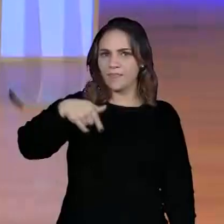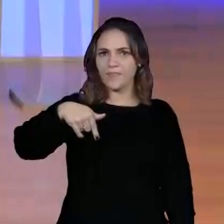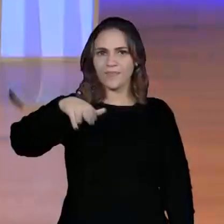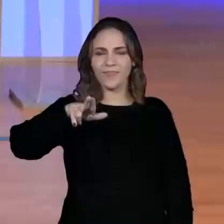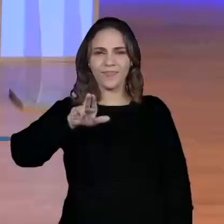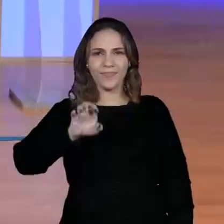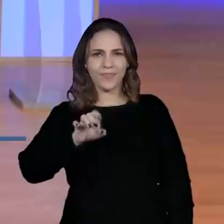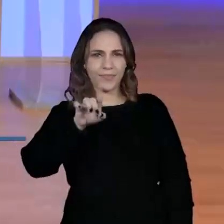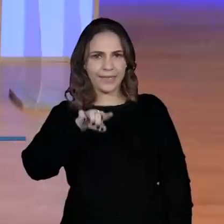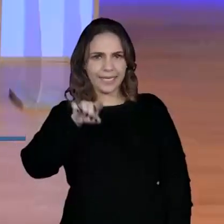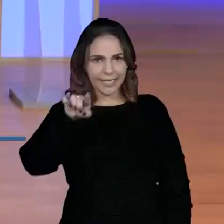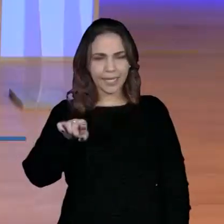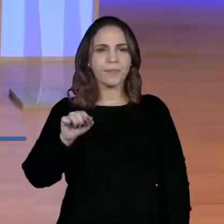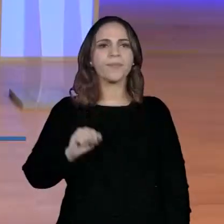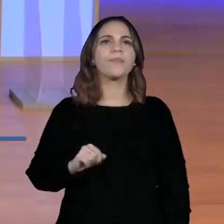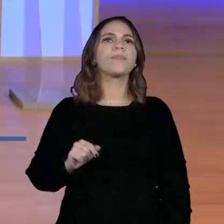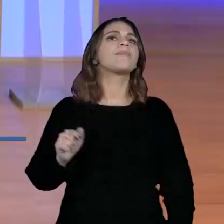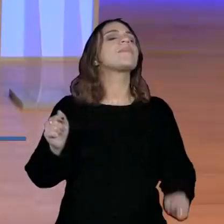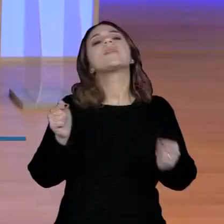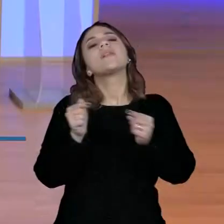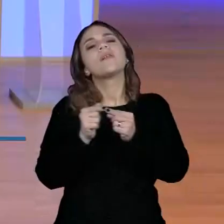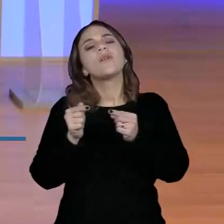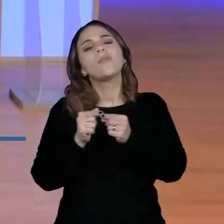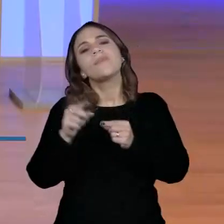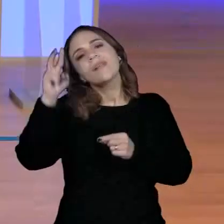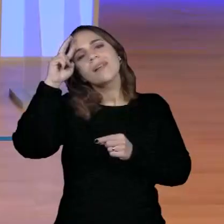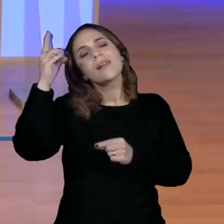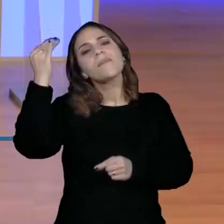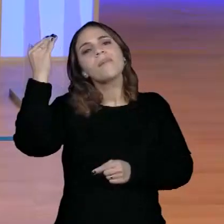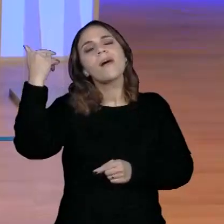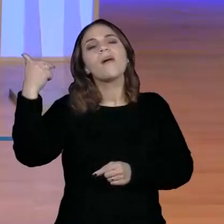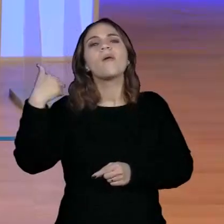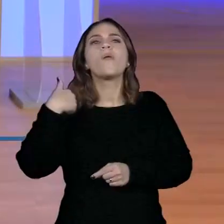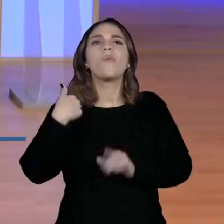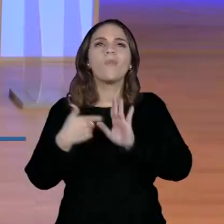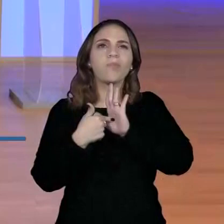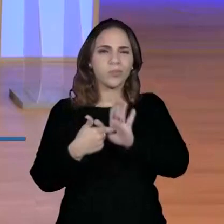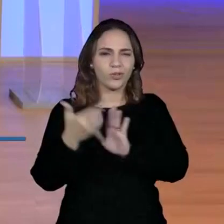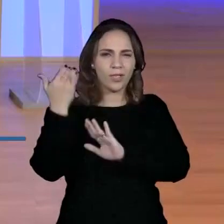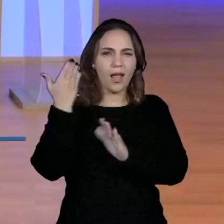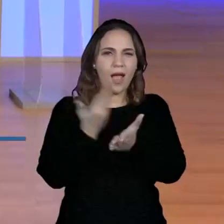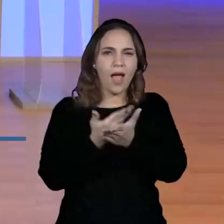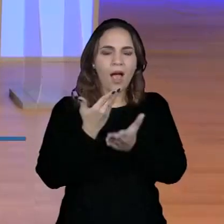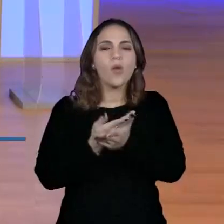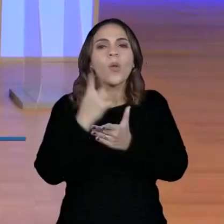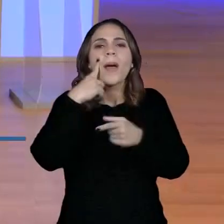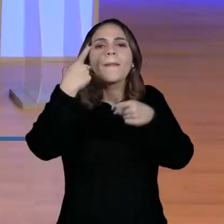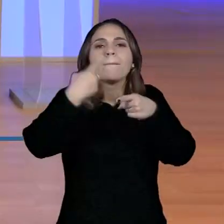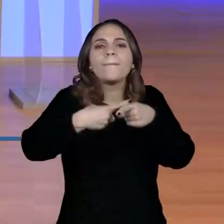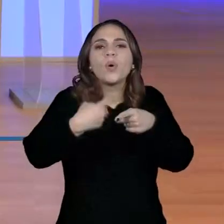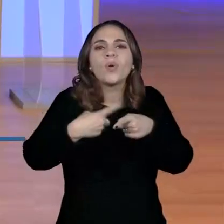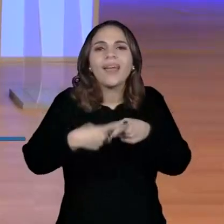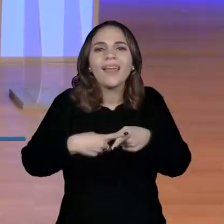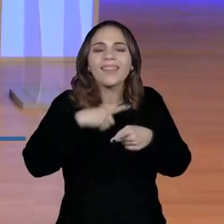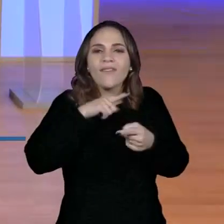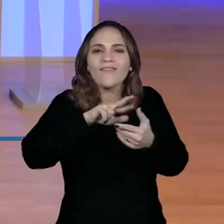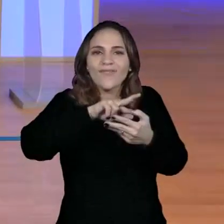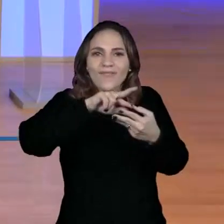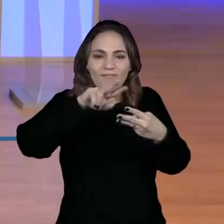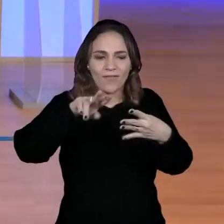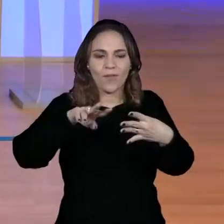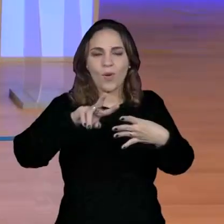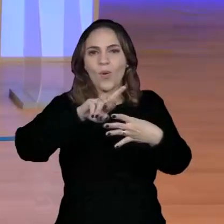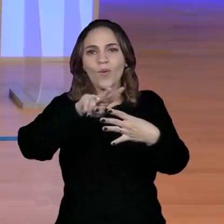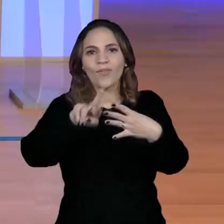tem muito a ver até com aquelas regras do dia que eu tenho uma aulinha lá sobre os porquês do repositório. Dá uma